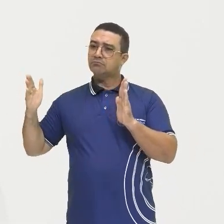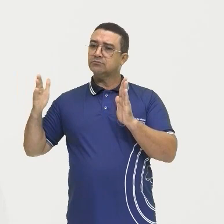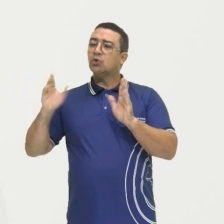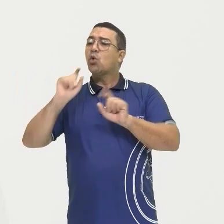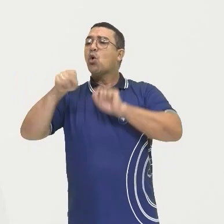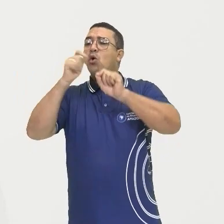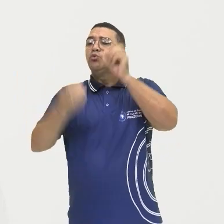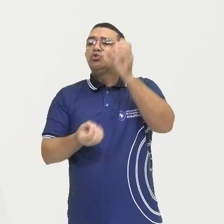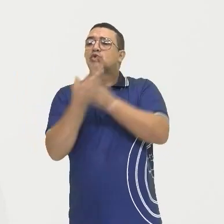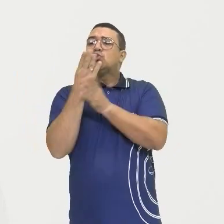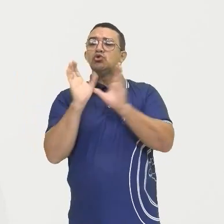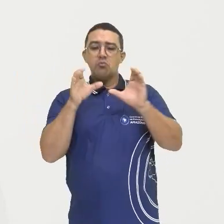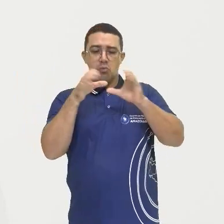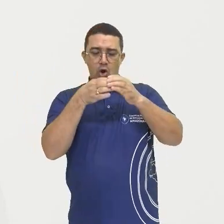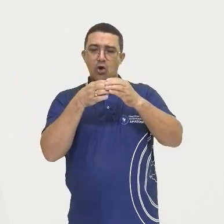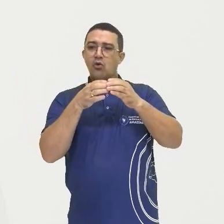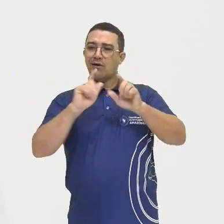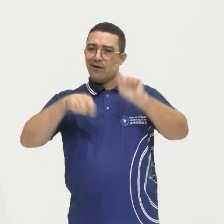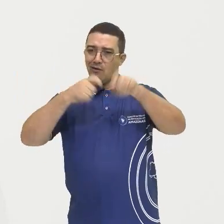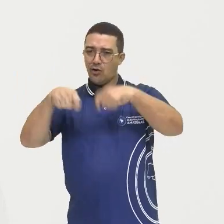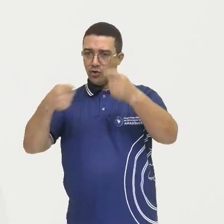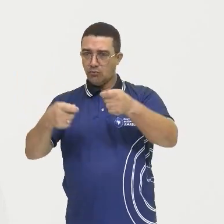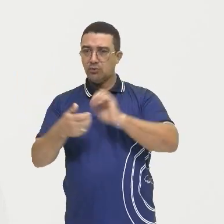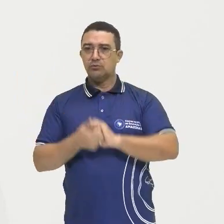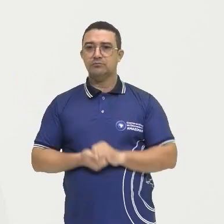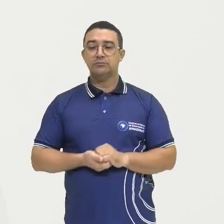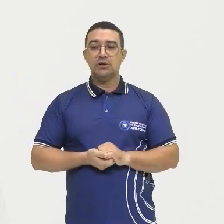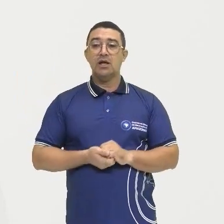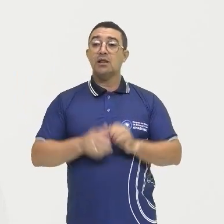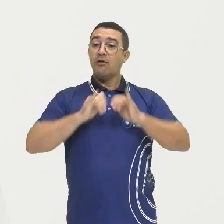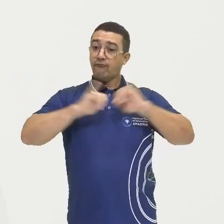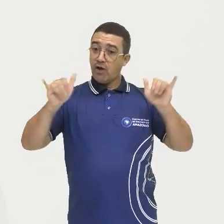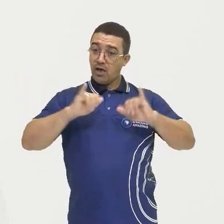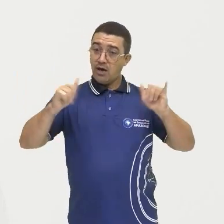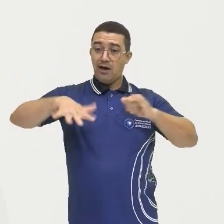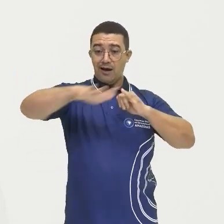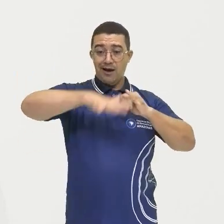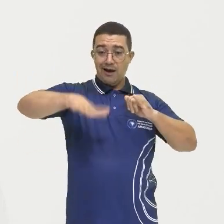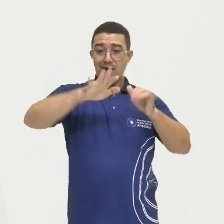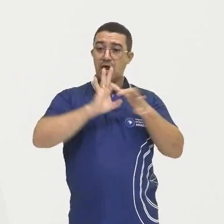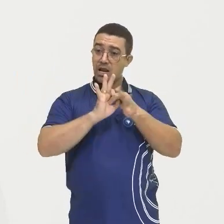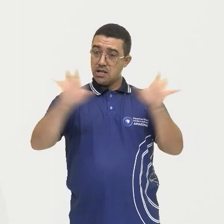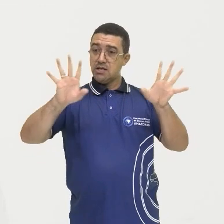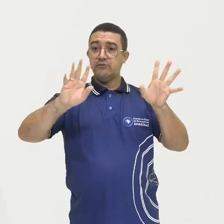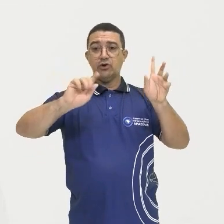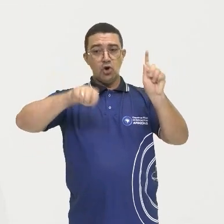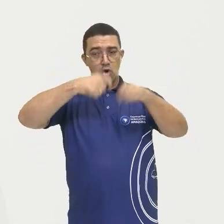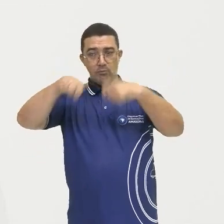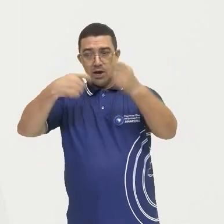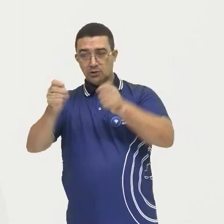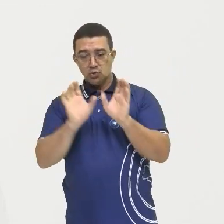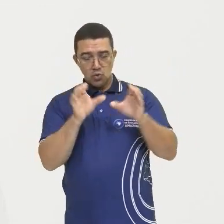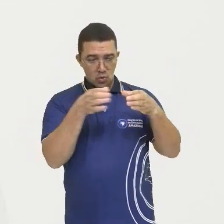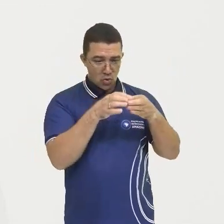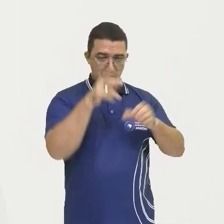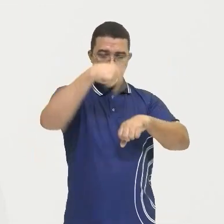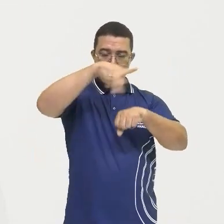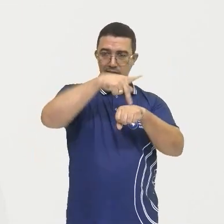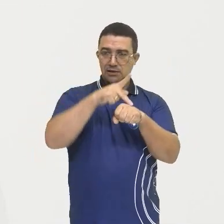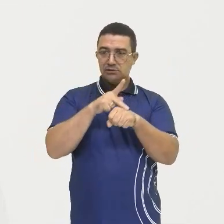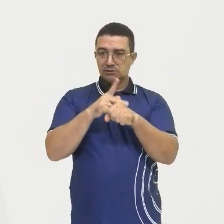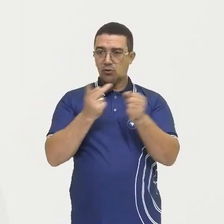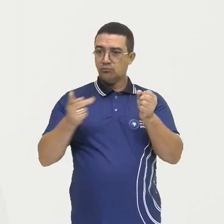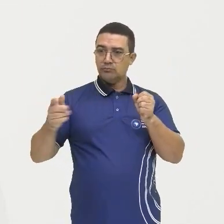blocos econômicos. Destaquei para vocês aqui a zona de livre comércio, que é quando um grupo de países decidem se